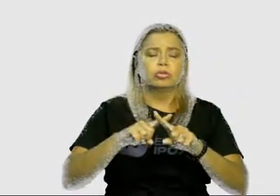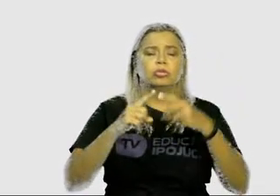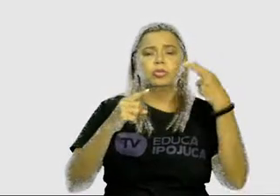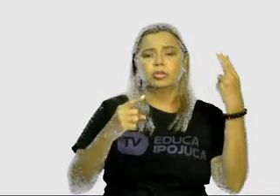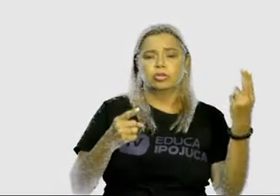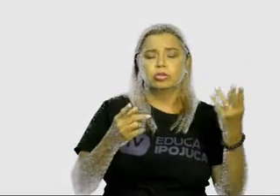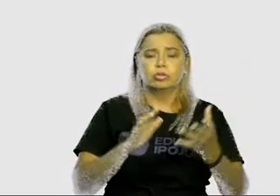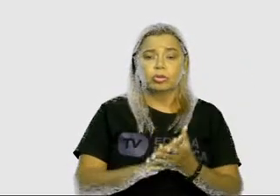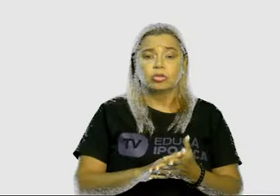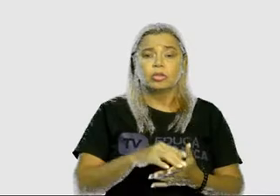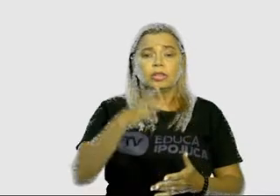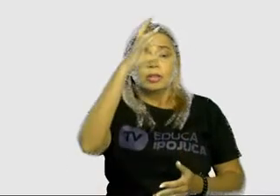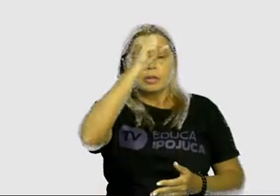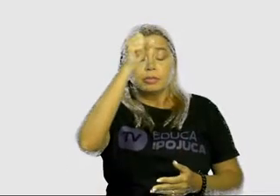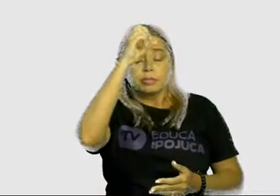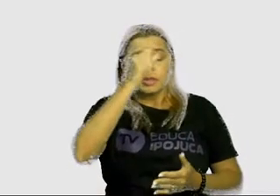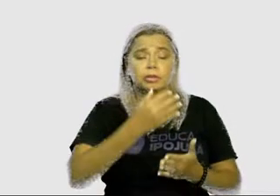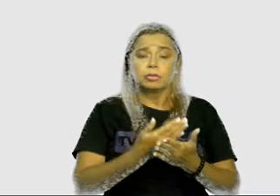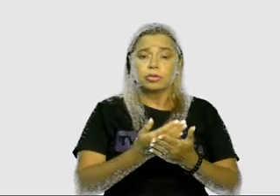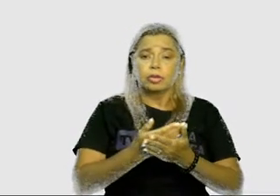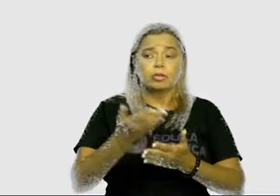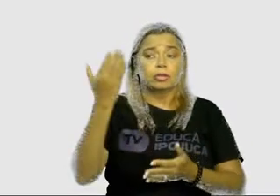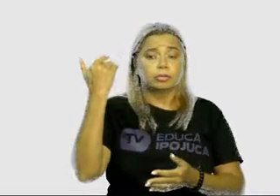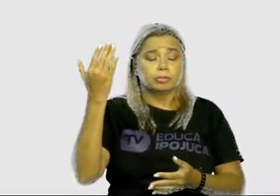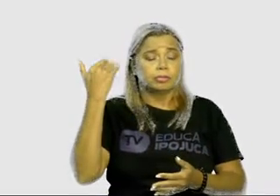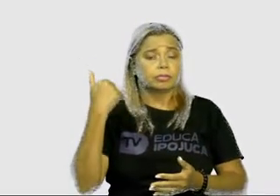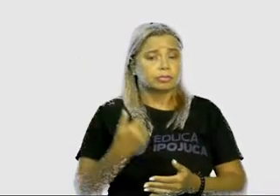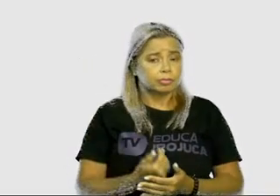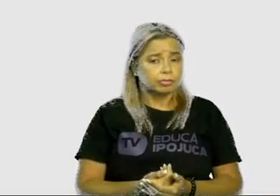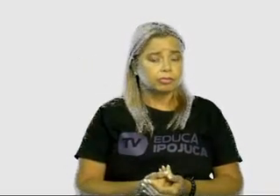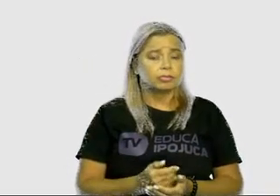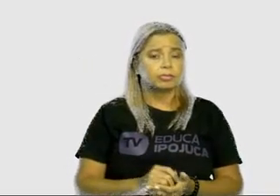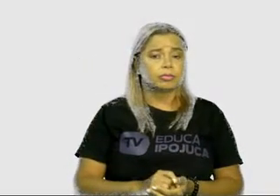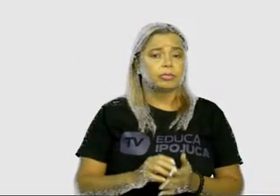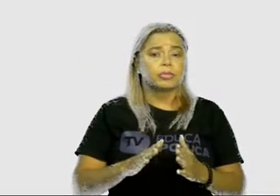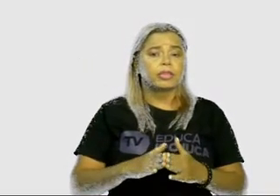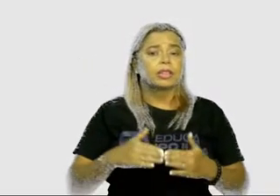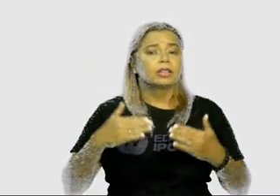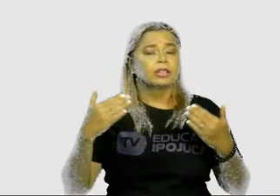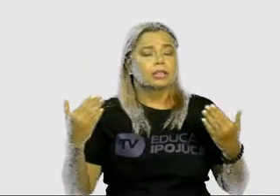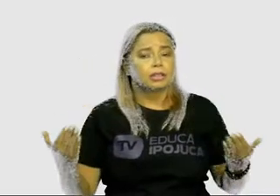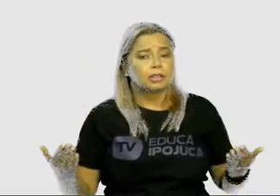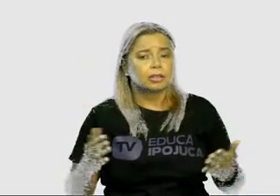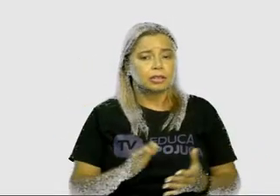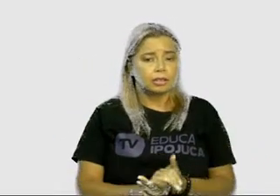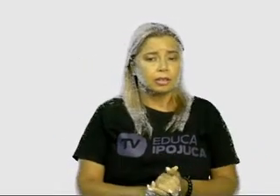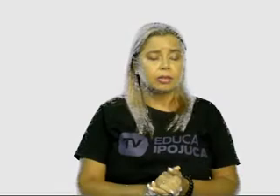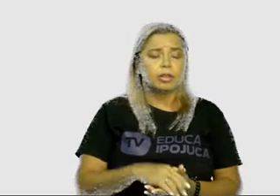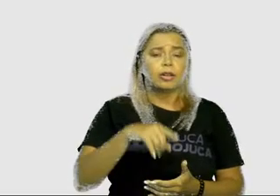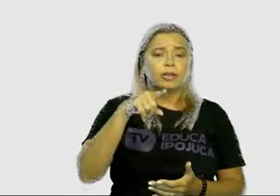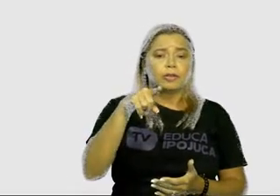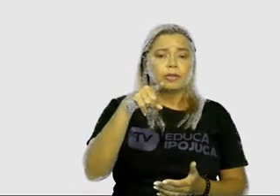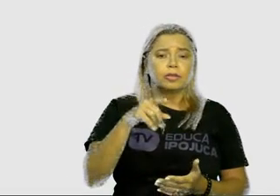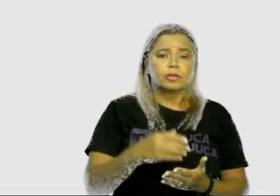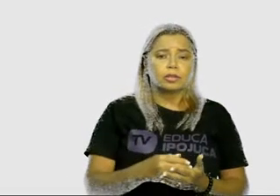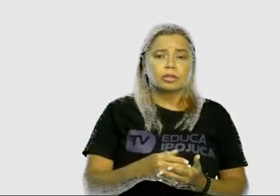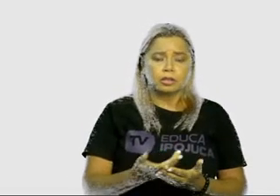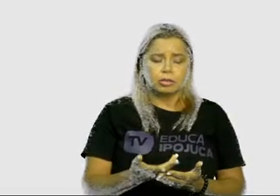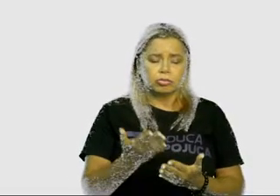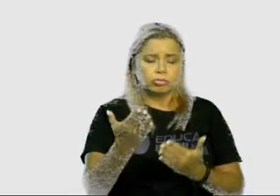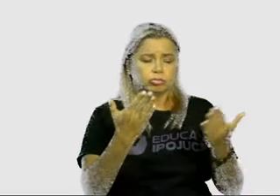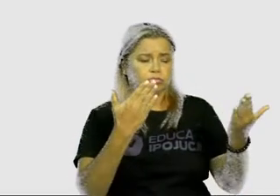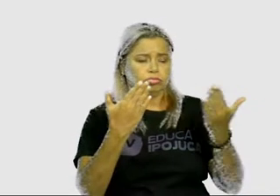anterior, né? Sendo assim, a ideia é que vocês comparem quantidades a partir da visualização